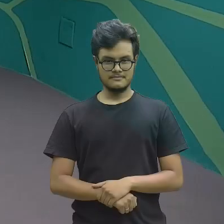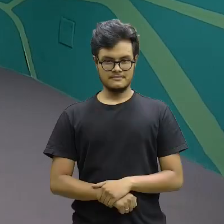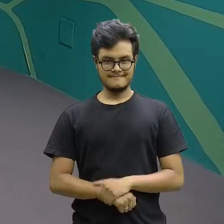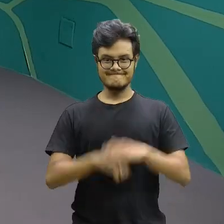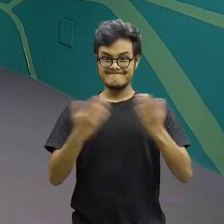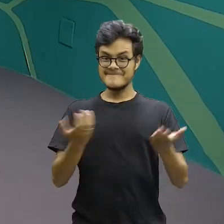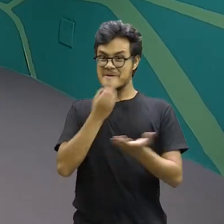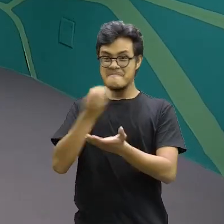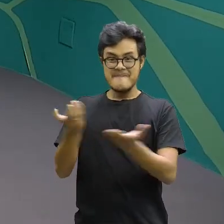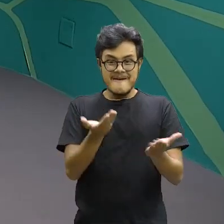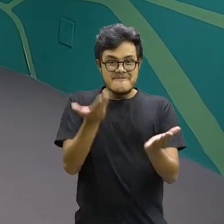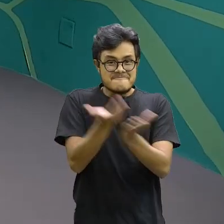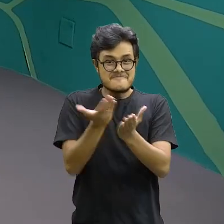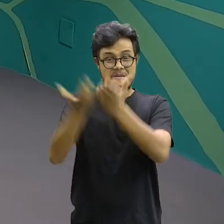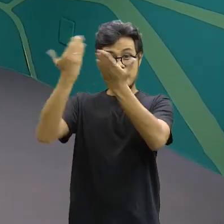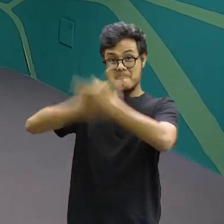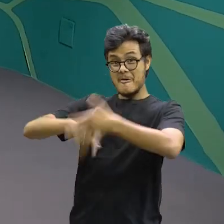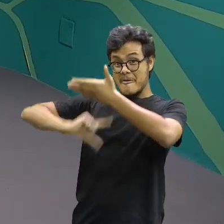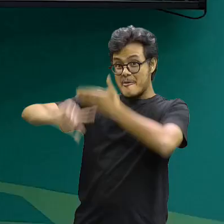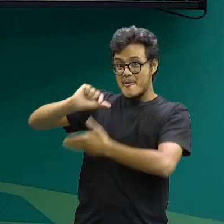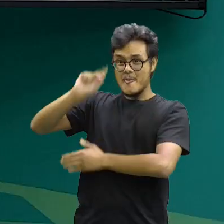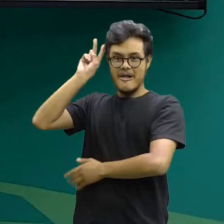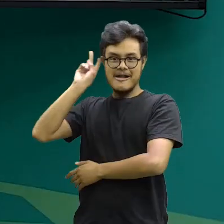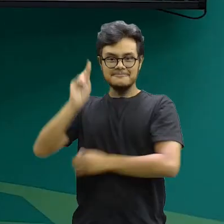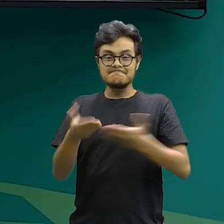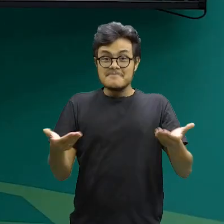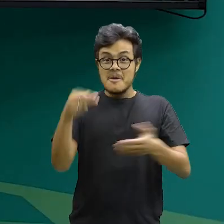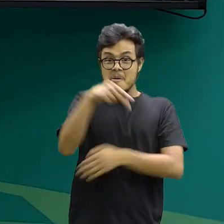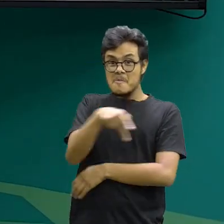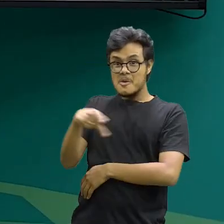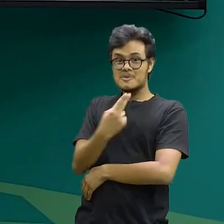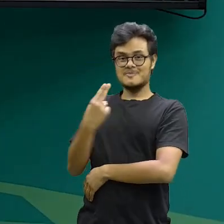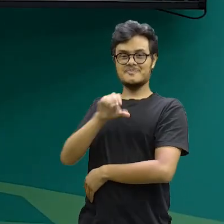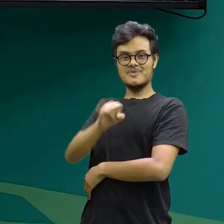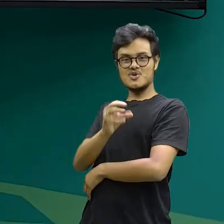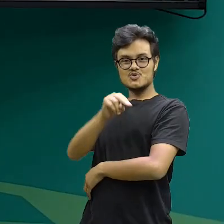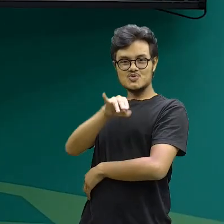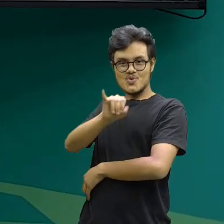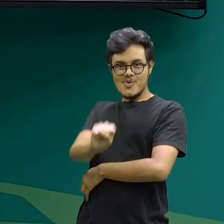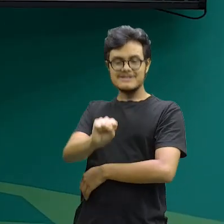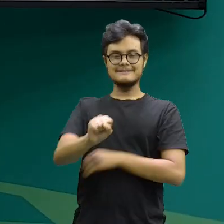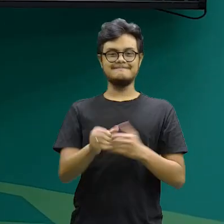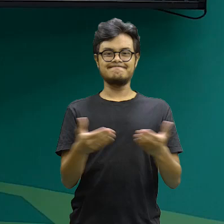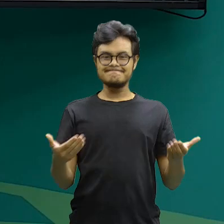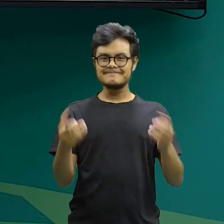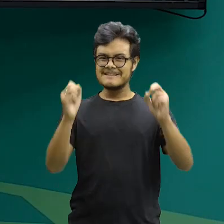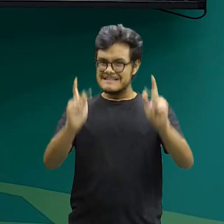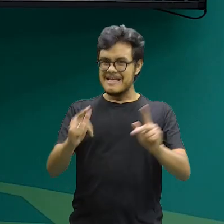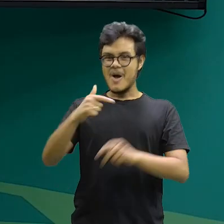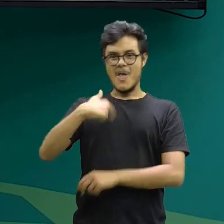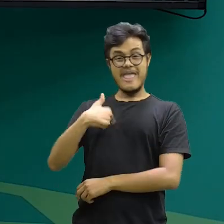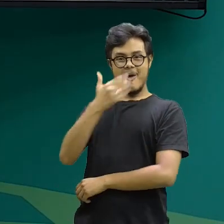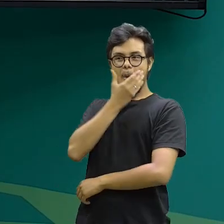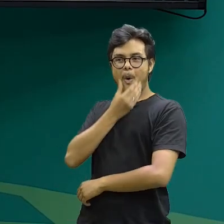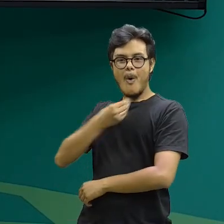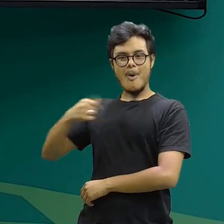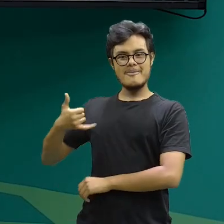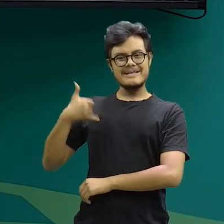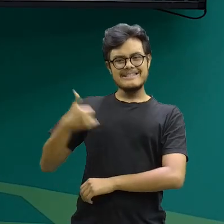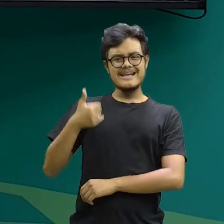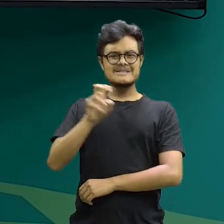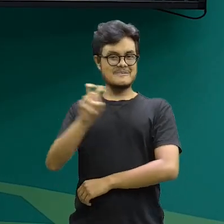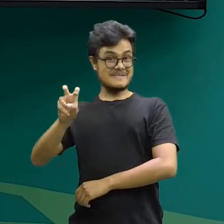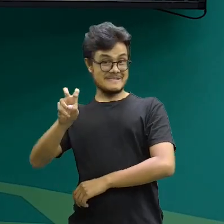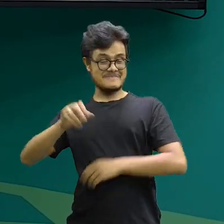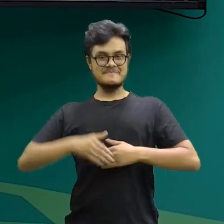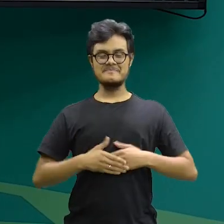Sejam bem-vindos ao Preveste da UEA. Eu sou o professor Jonas Aranza, do sexo masculino, com 55